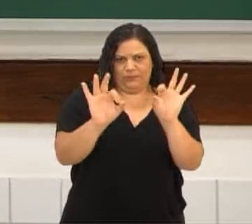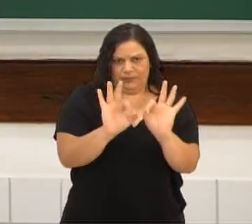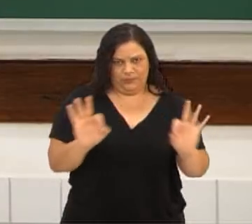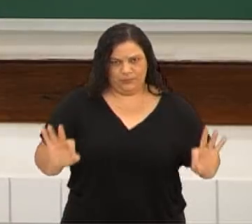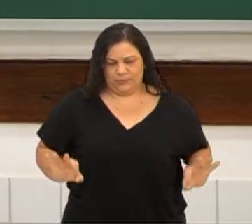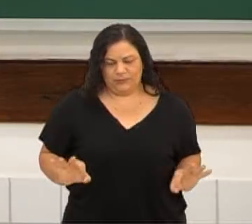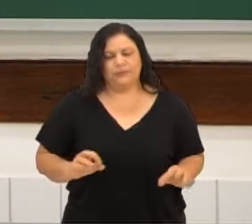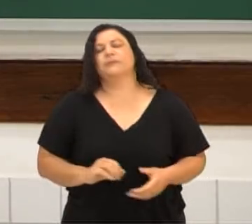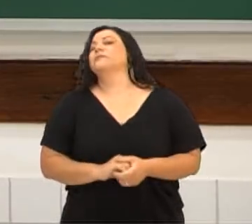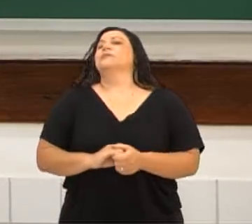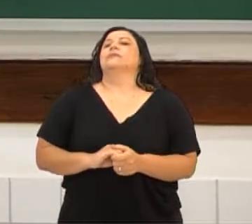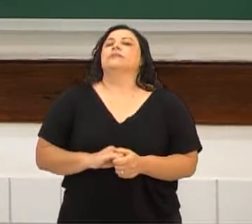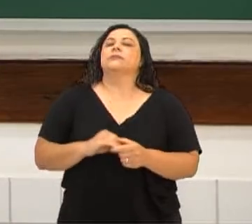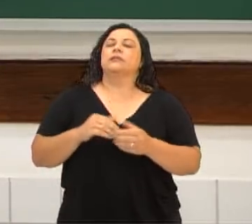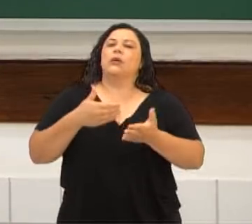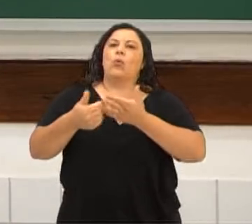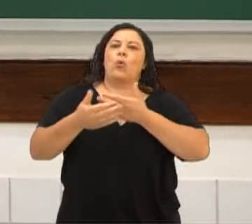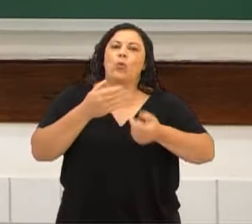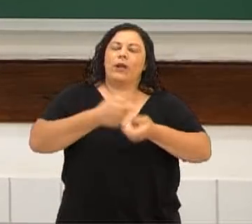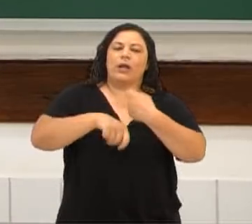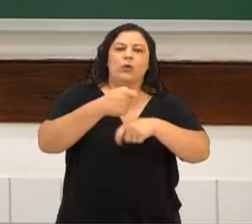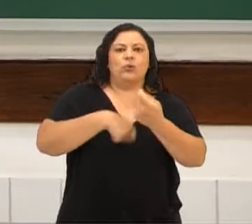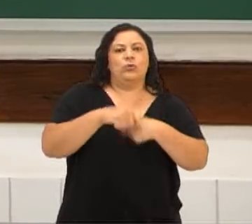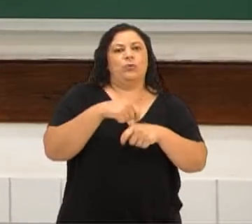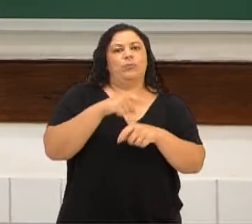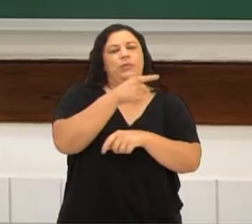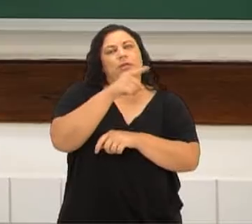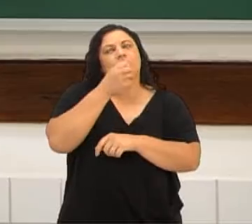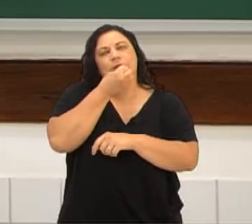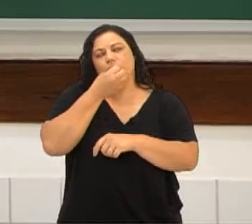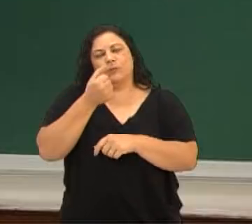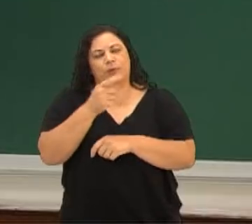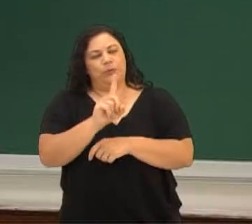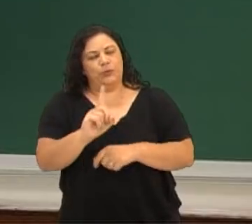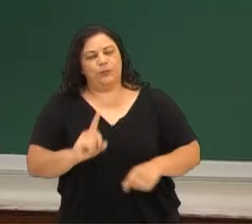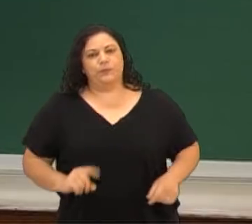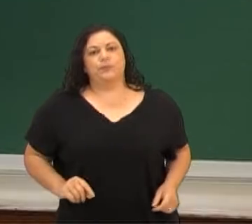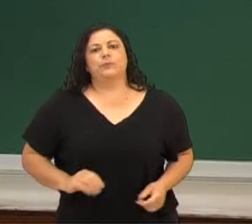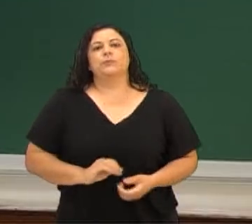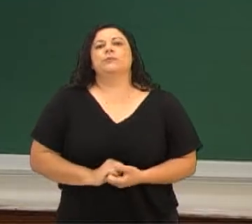formalidade. Isso, para qualquer economia, não é saudável, a informalização.